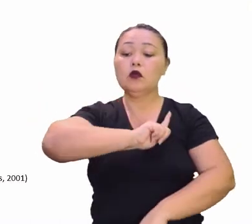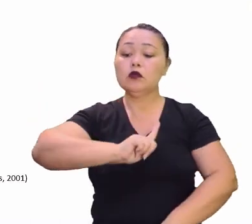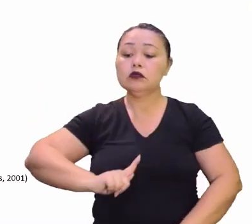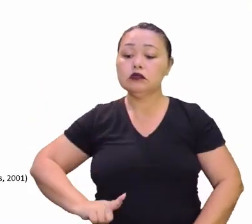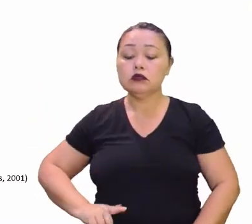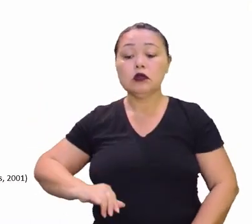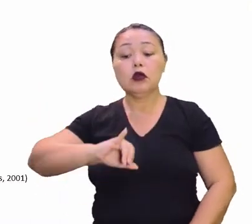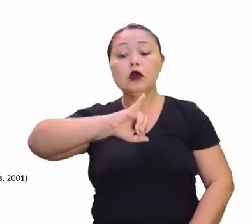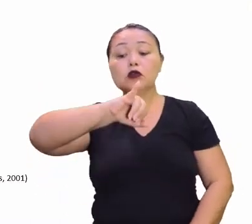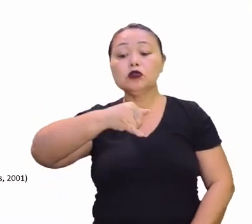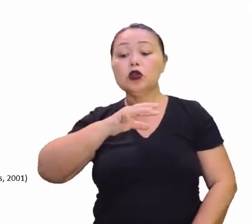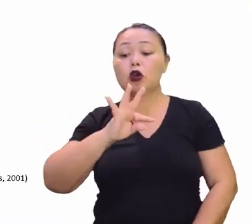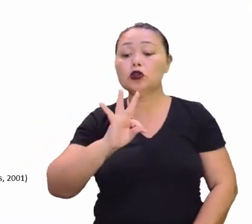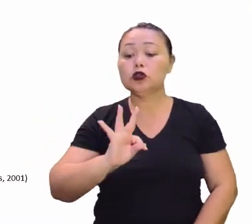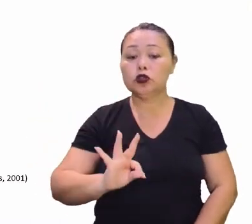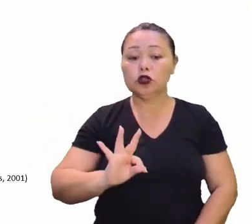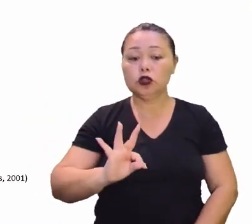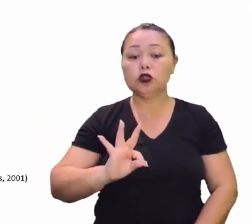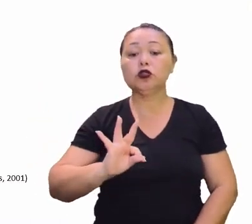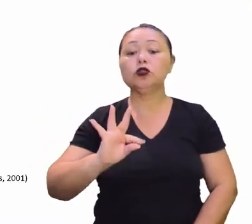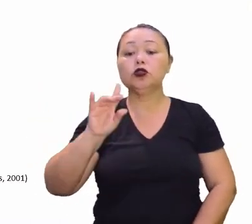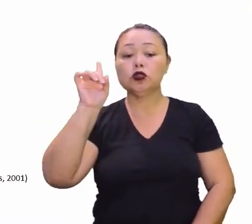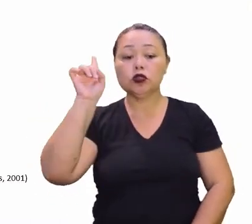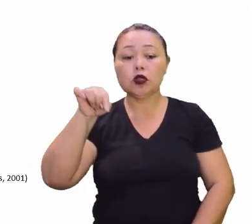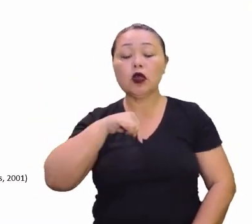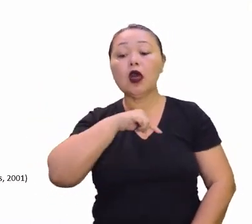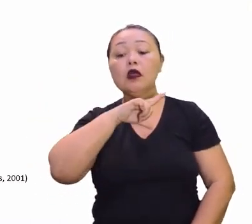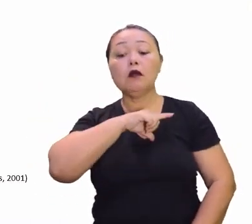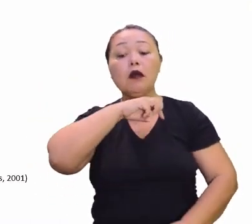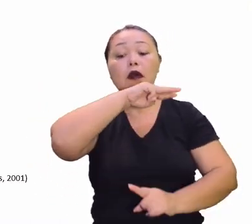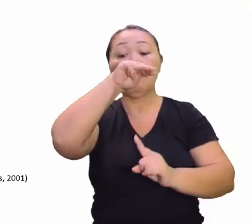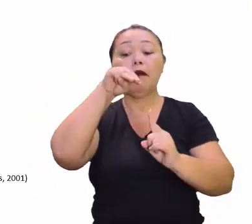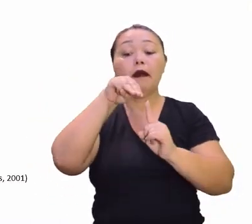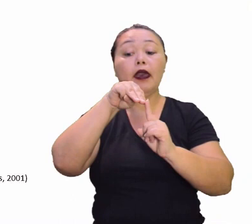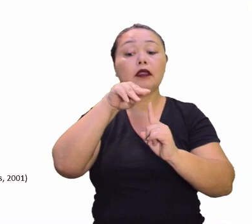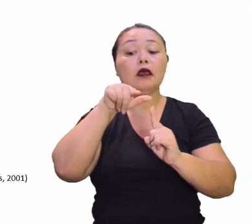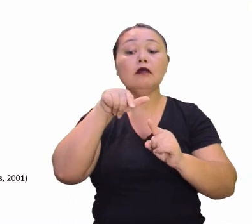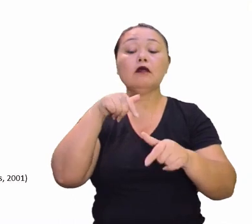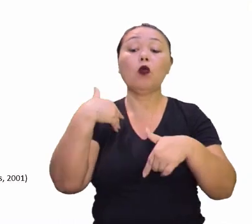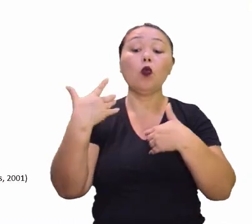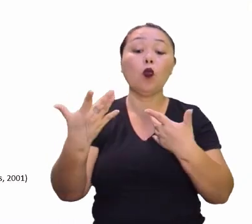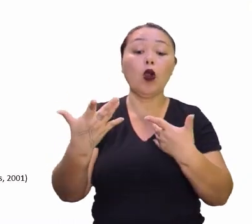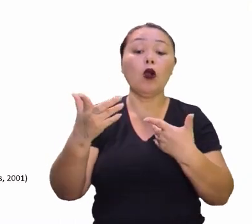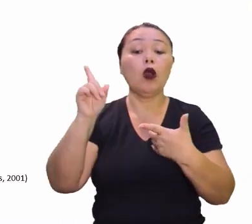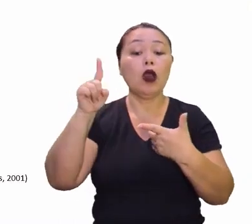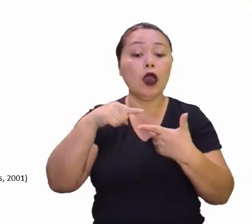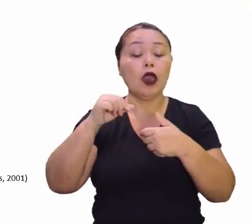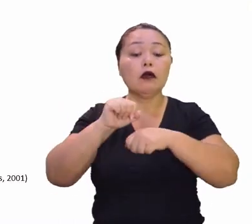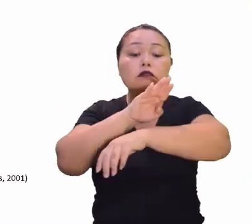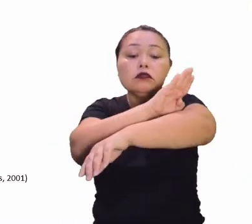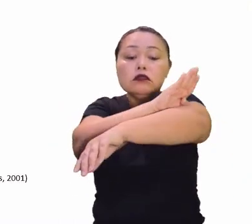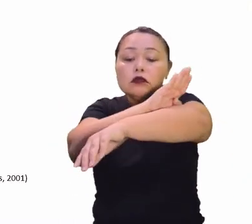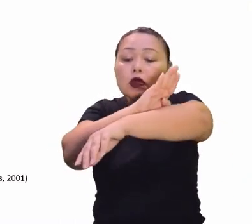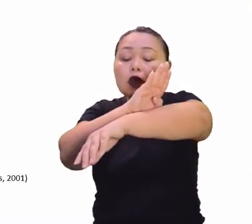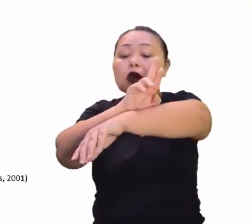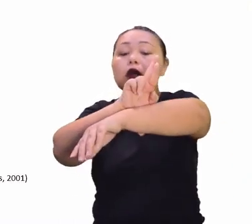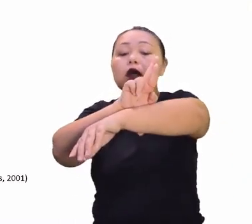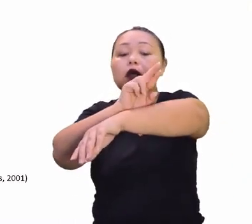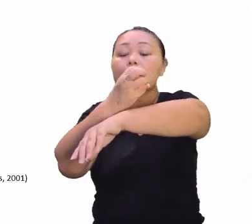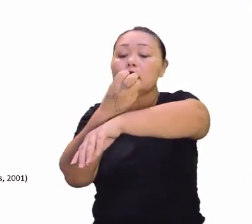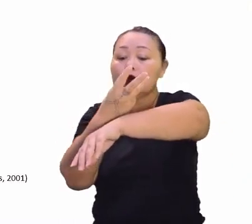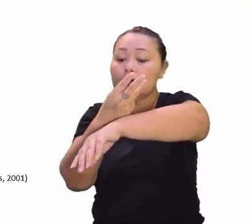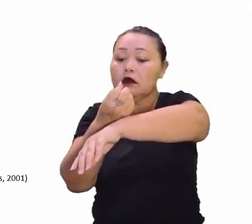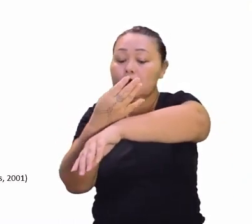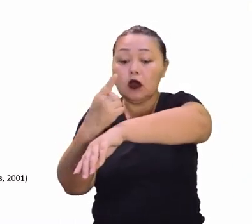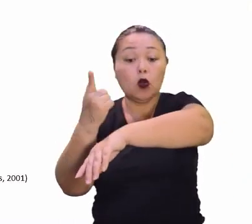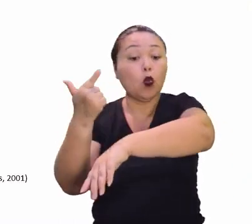trabalho, entre elas a pavimentação da BR-364. Como nenhum outro governador havia